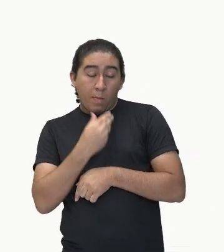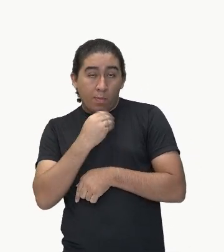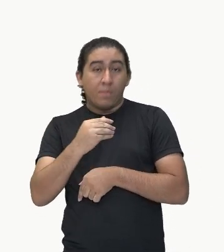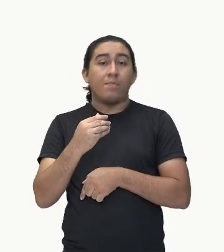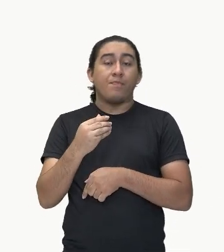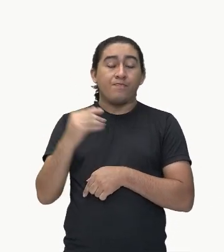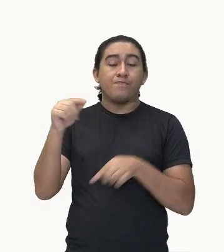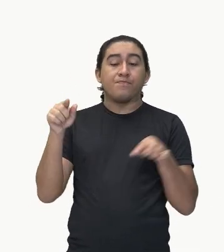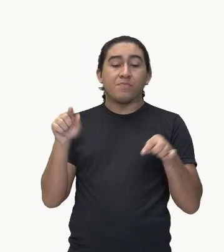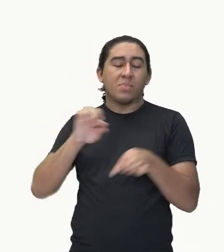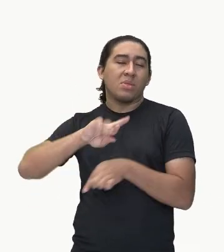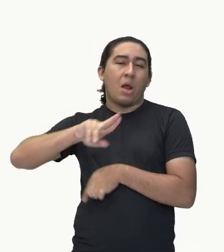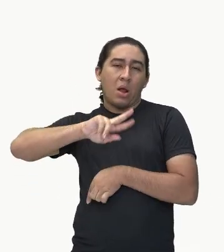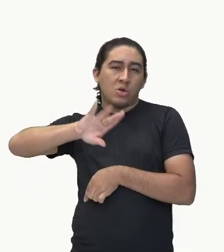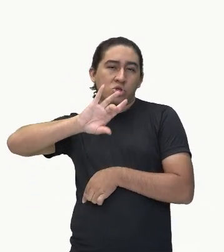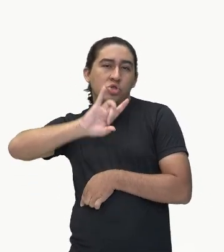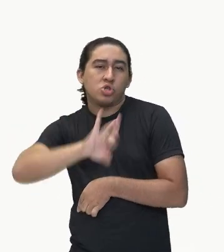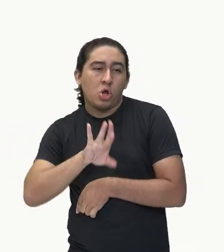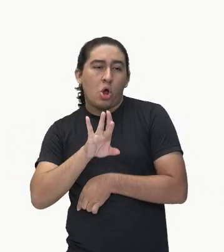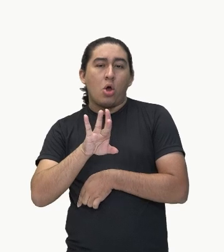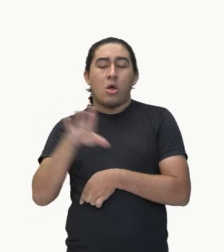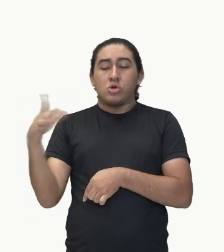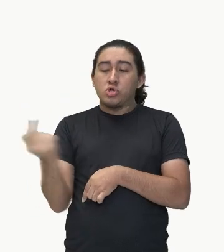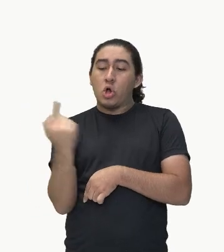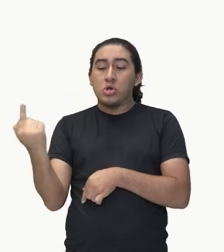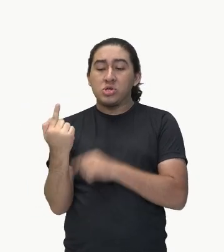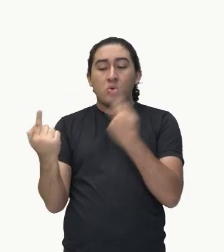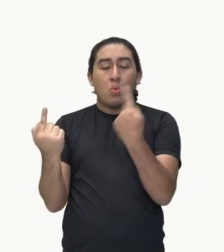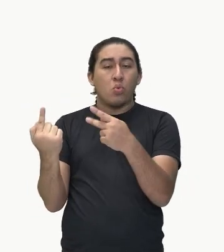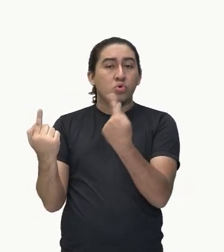não se limitava apenas ao seu